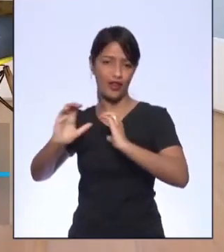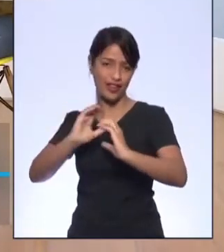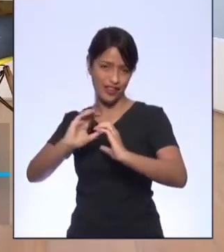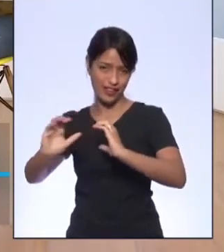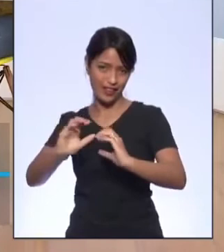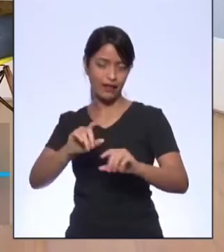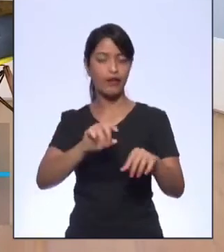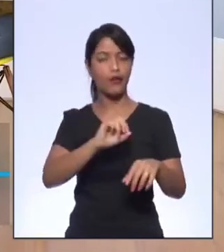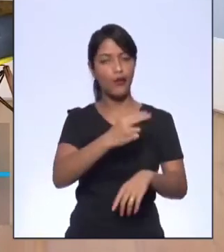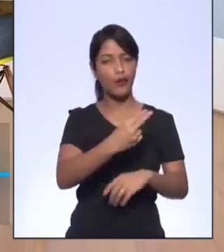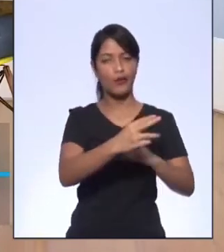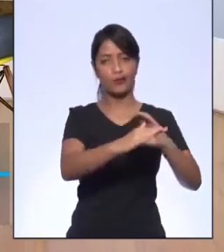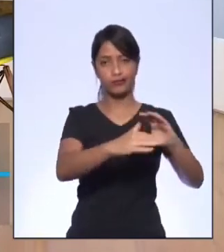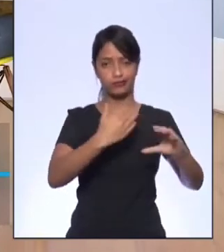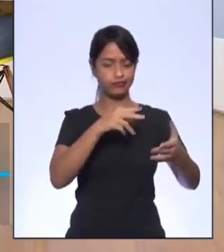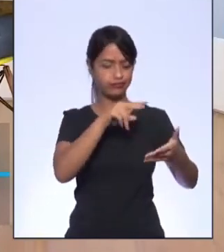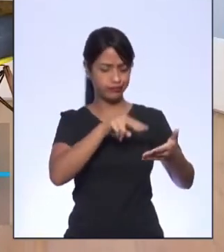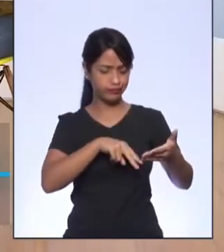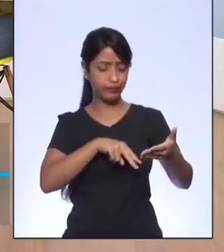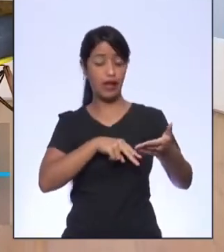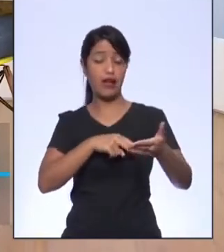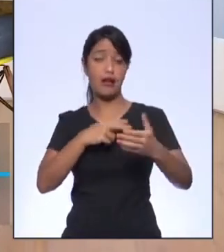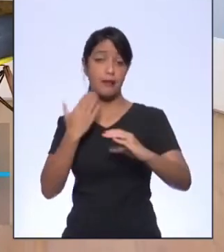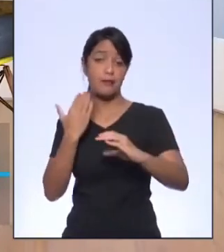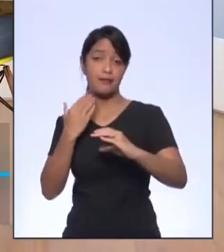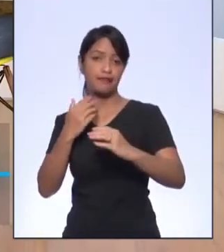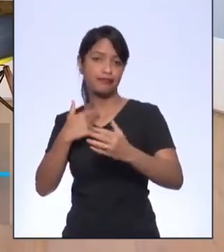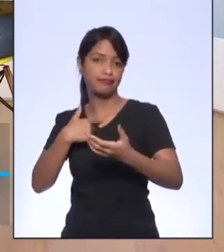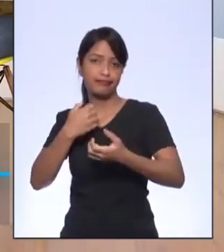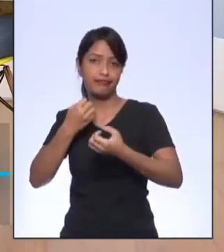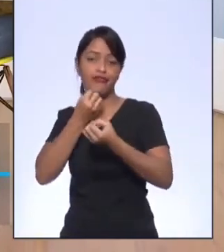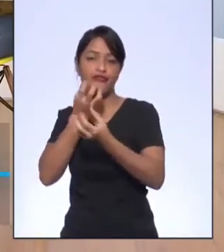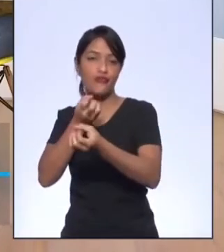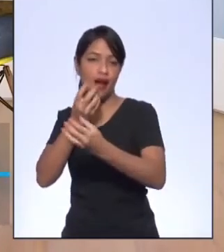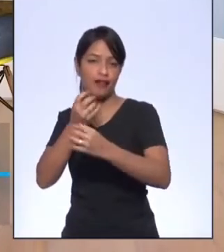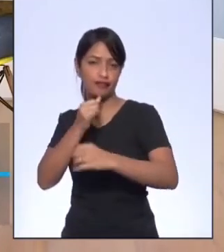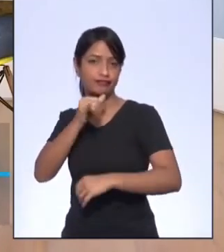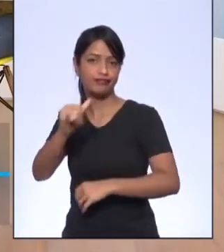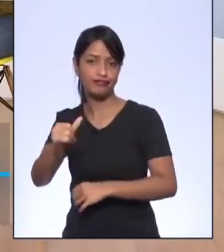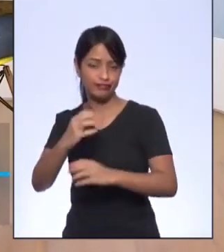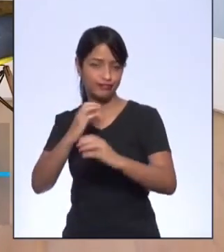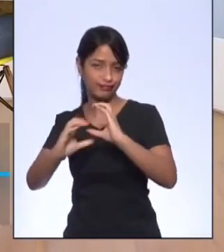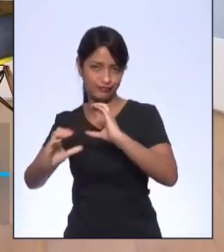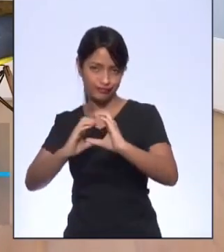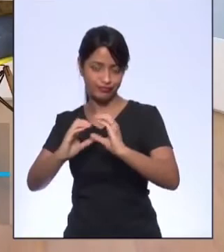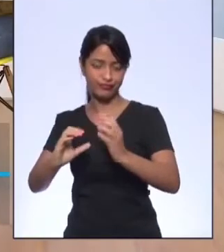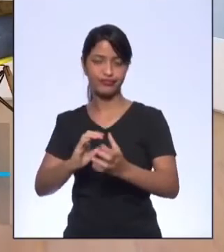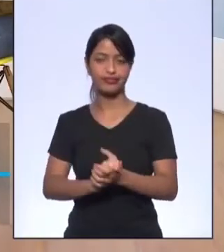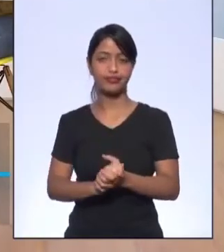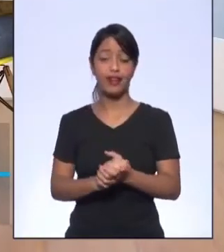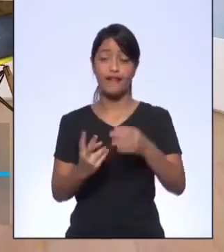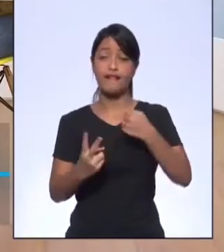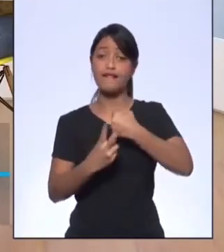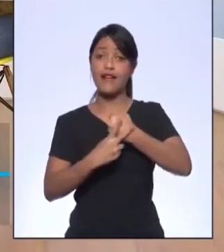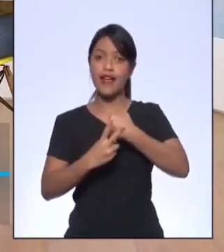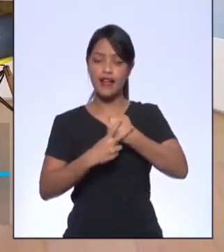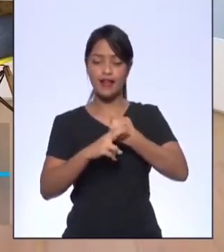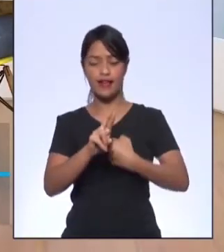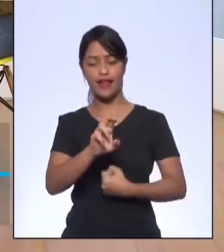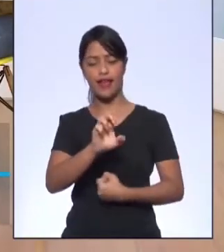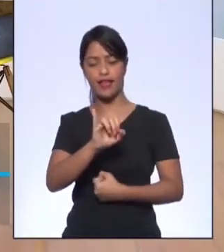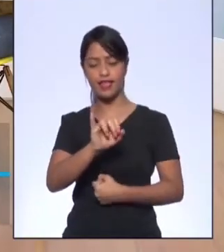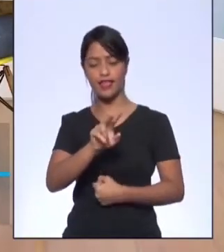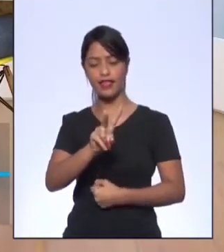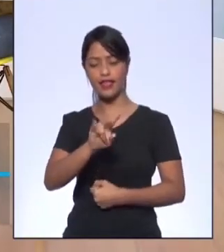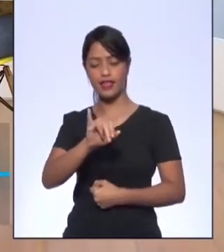Ana mandar mensagem. E a 3, o que significa o verbo reivindicar? Muitos disseram que não